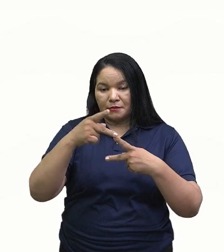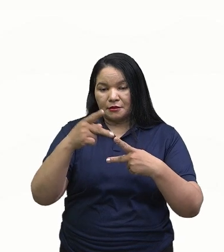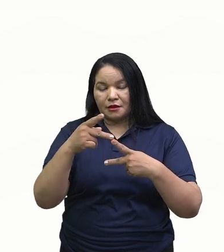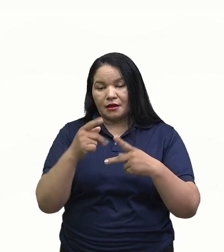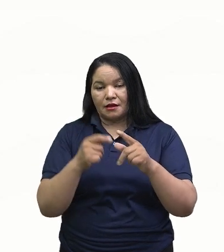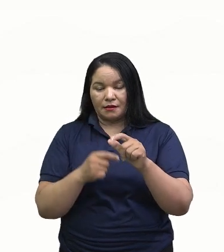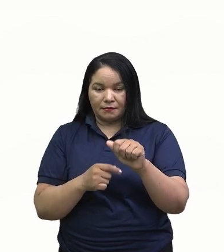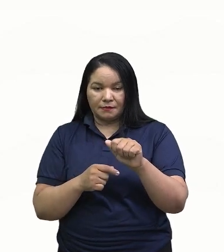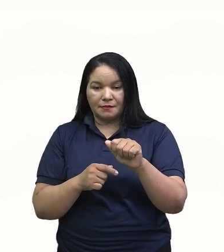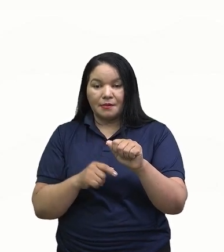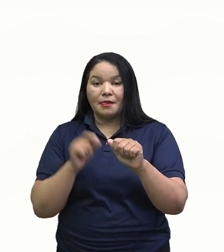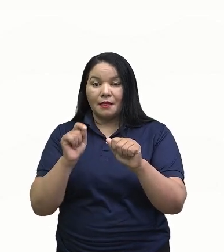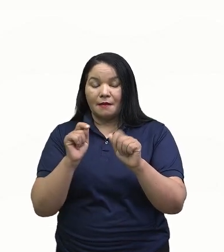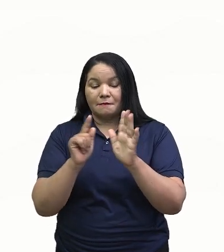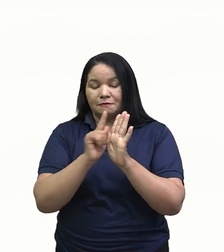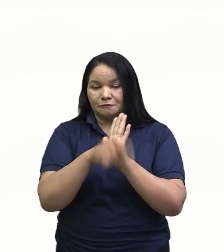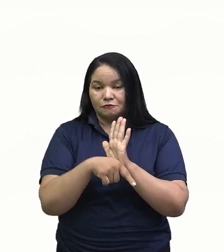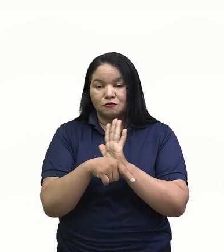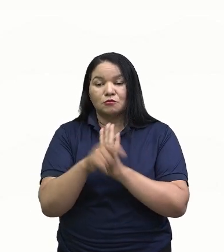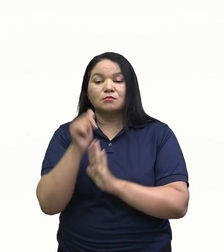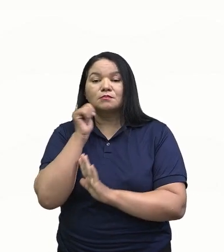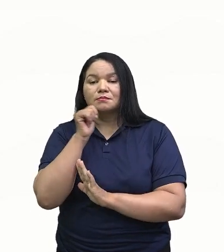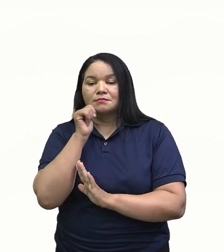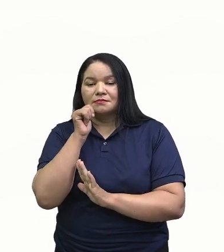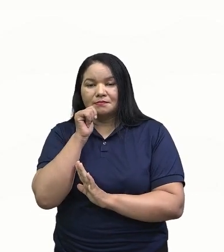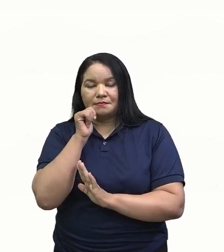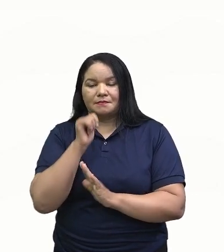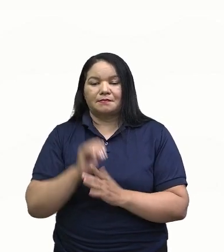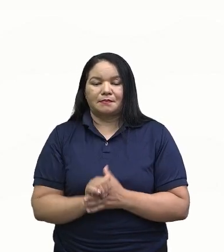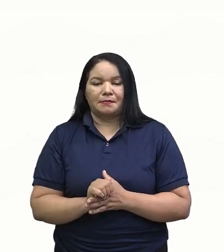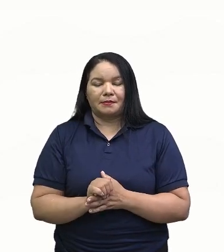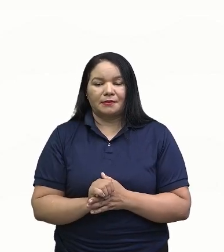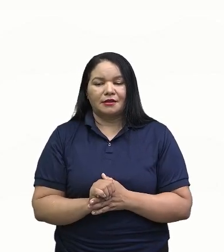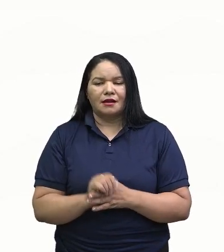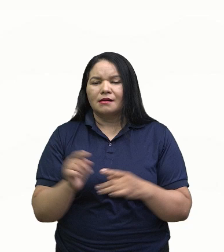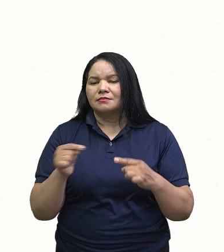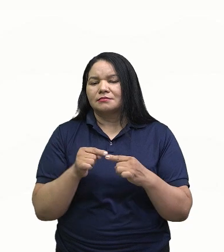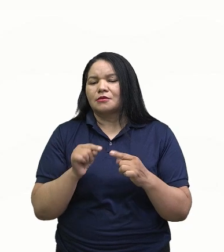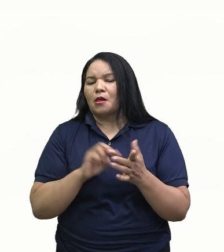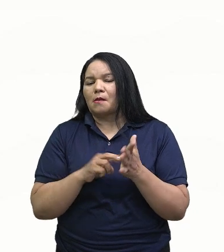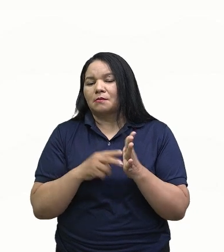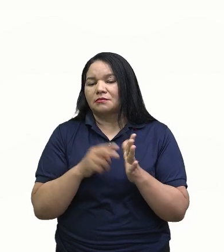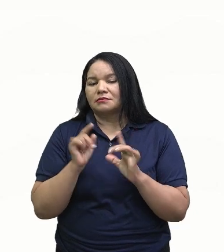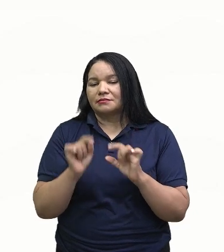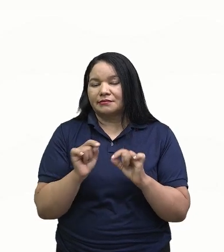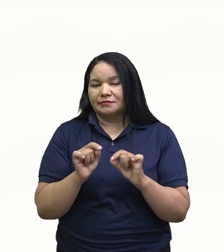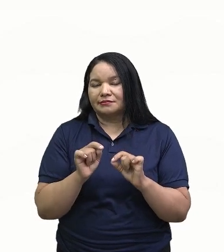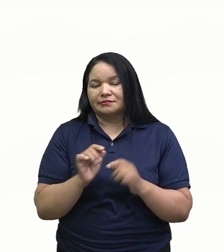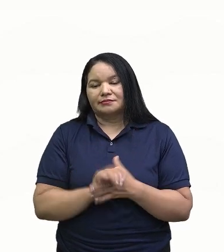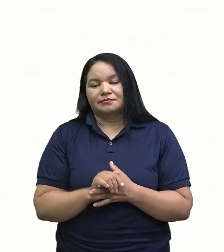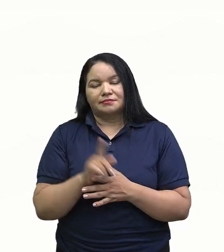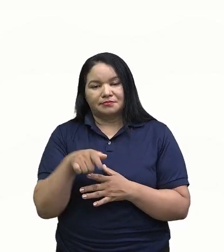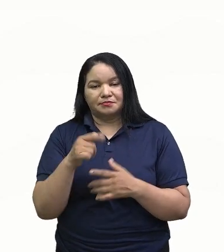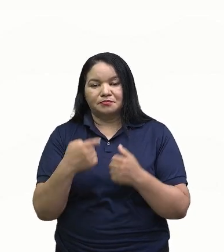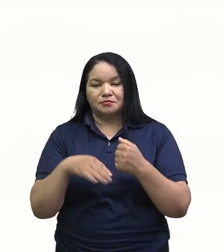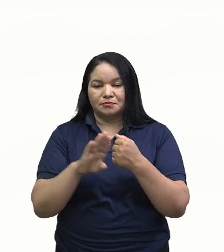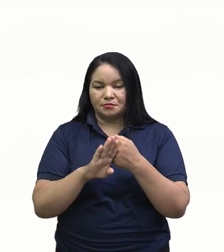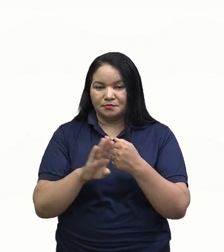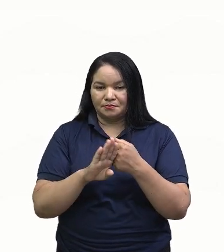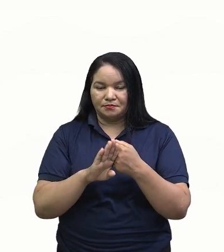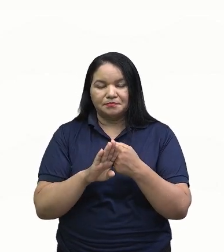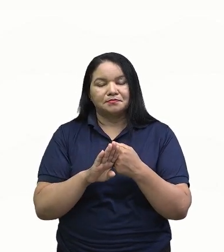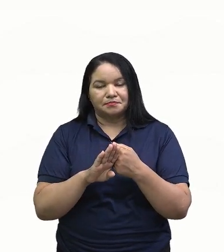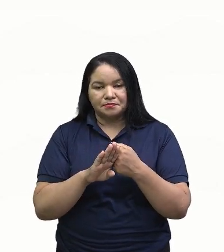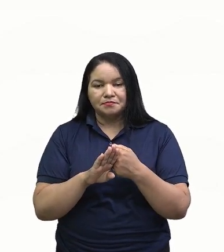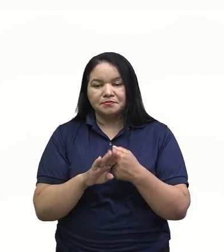gênero feminino. Quando a gente fala gênero feminino, significa o quê? Um substantivo.